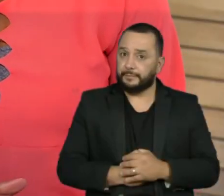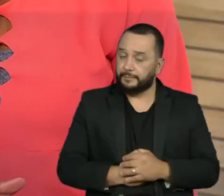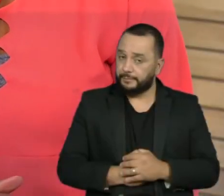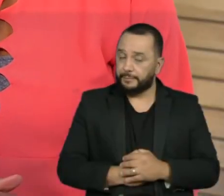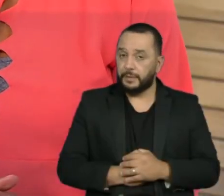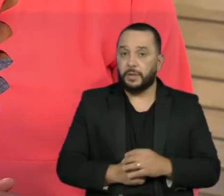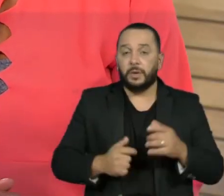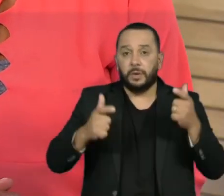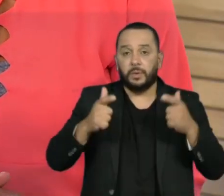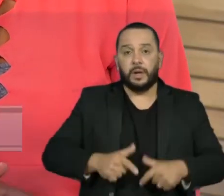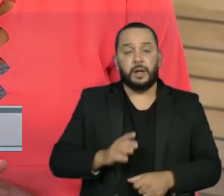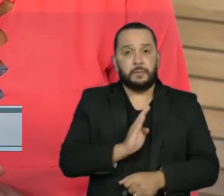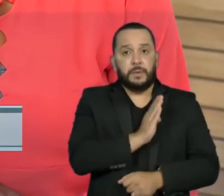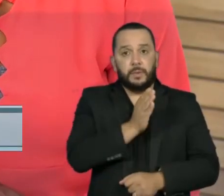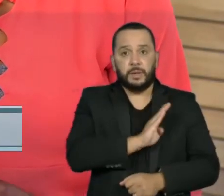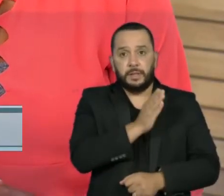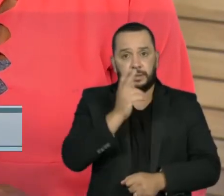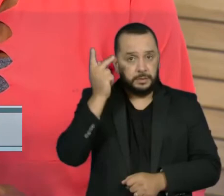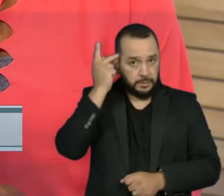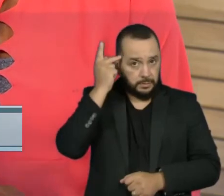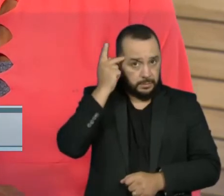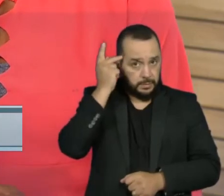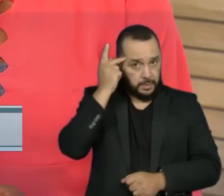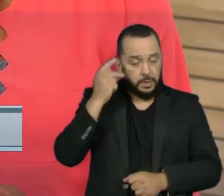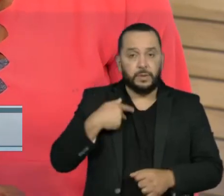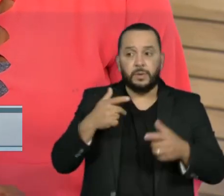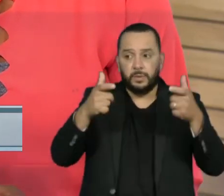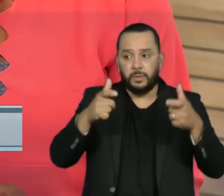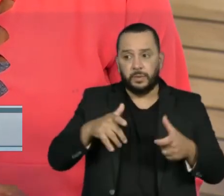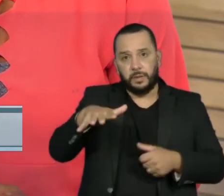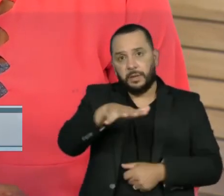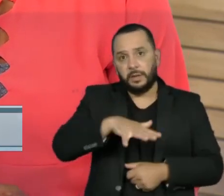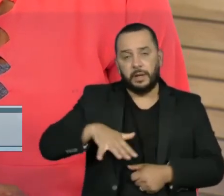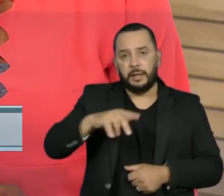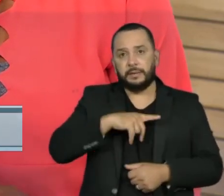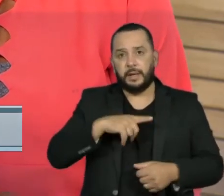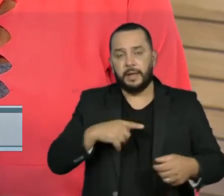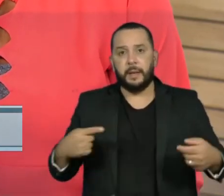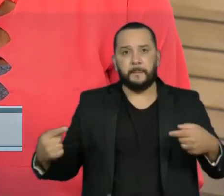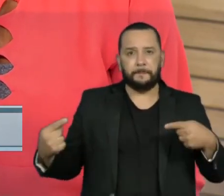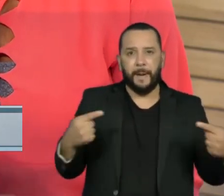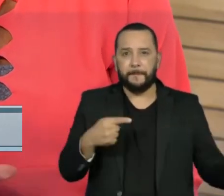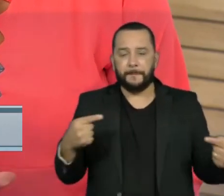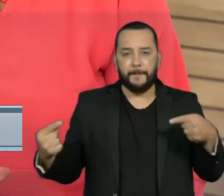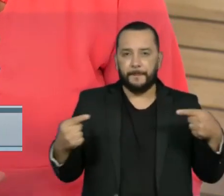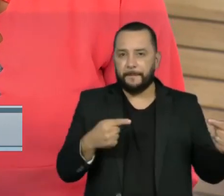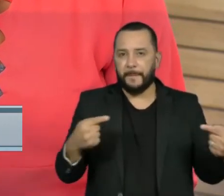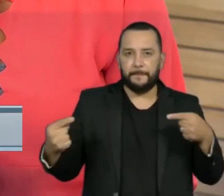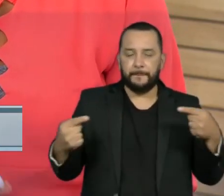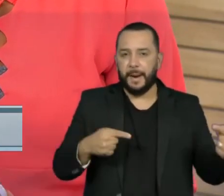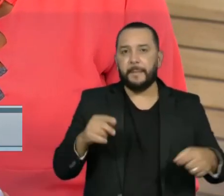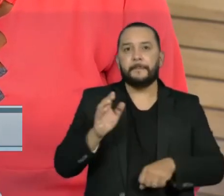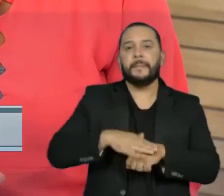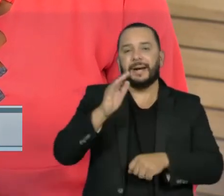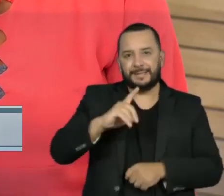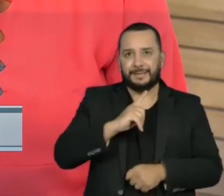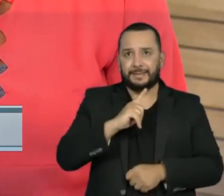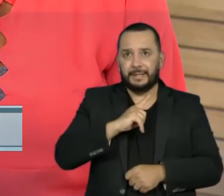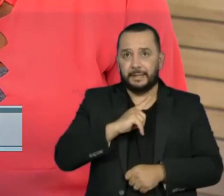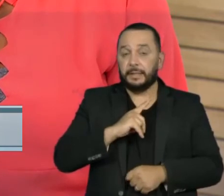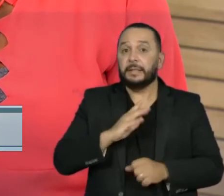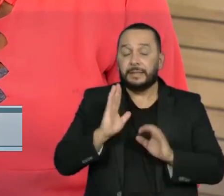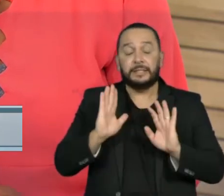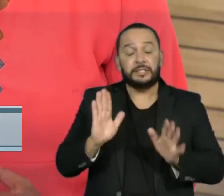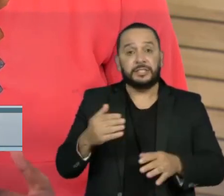Barueri, na região metropolitana de São Paulo, é o município mais competitivo do país. O estado tem 6 das